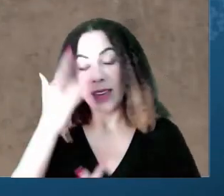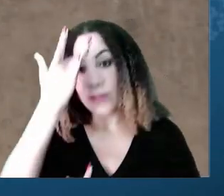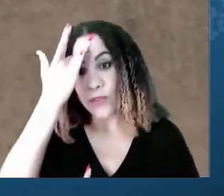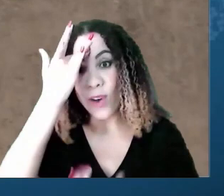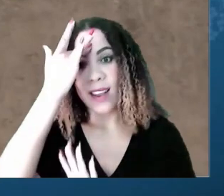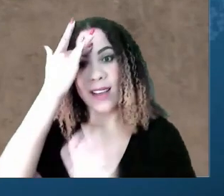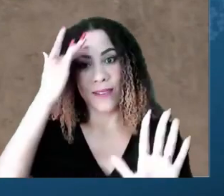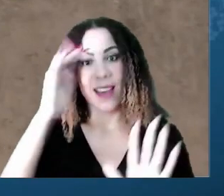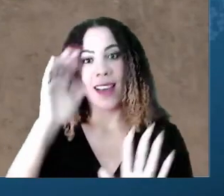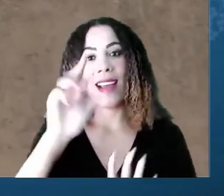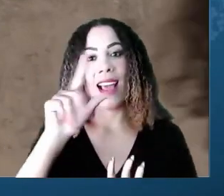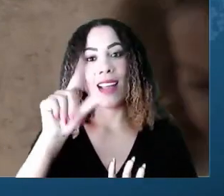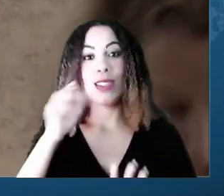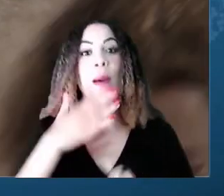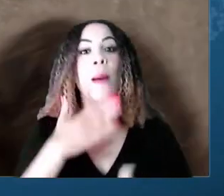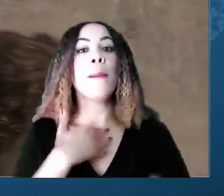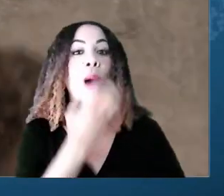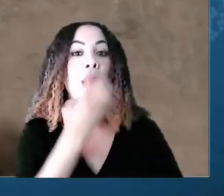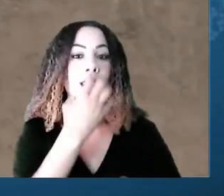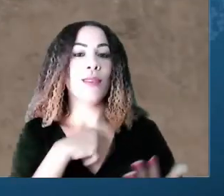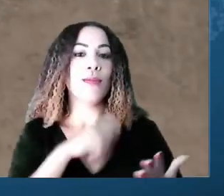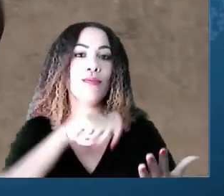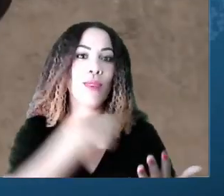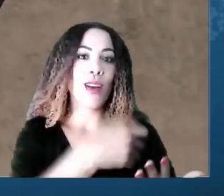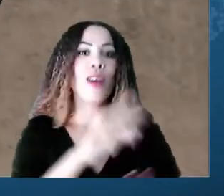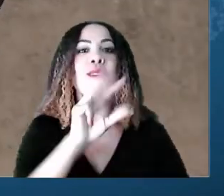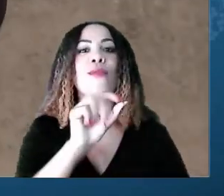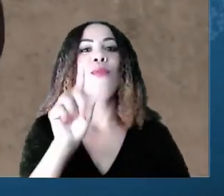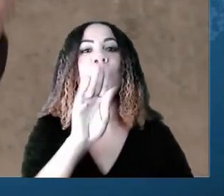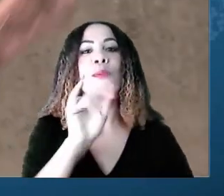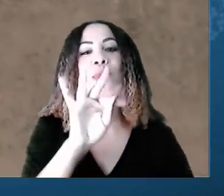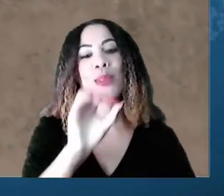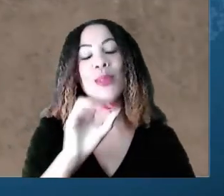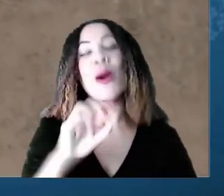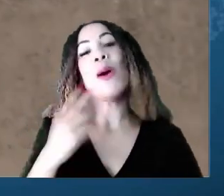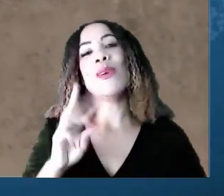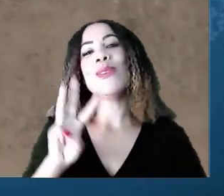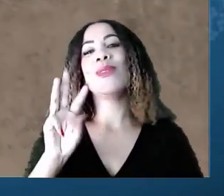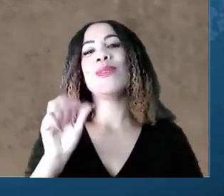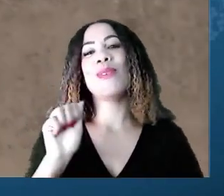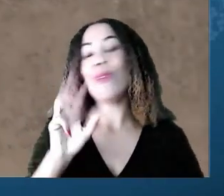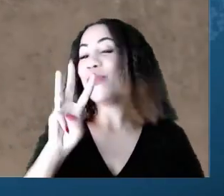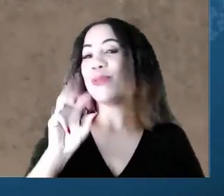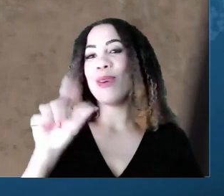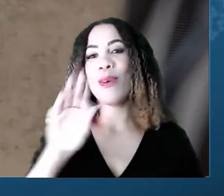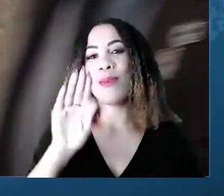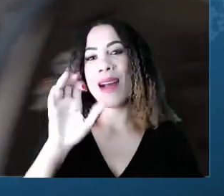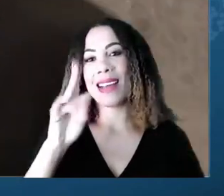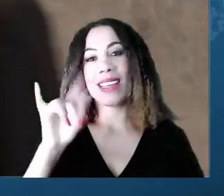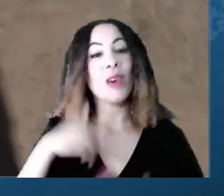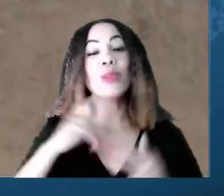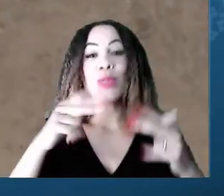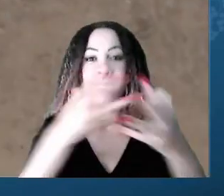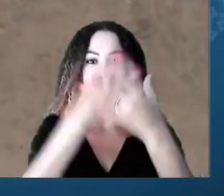nome do meu cachorro de Wolbachia ou Volbito. Nunca mais eu vou esquecer dessa palavra. Gente...